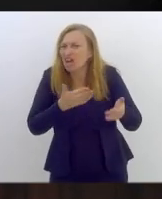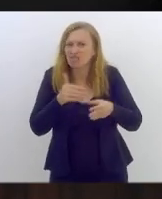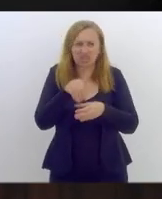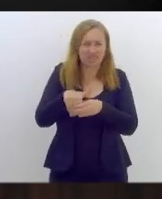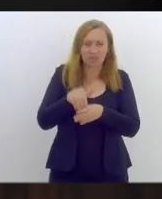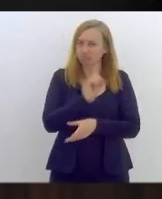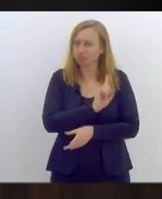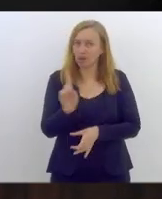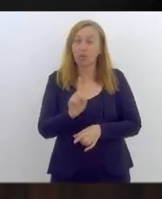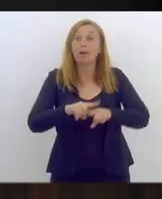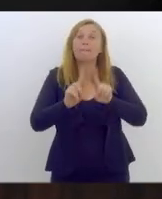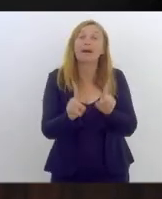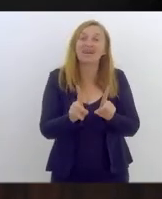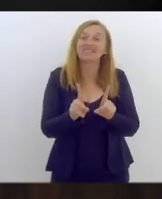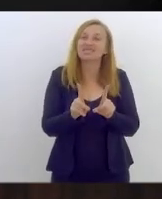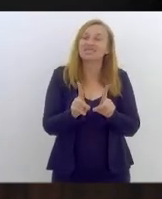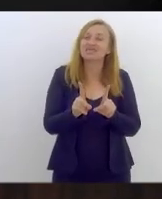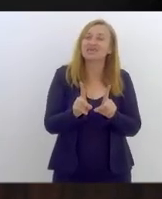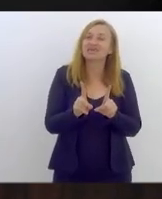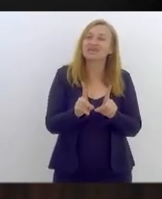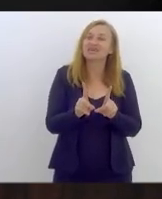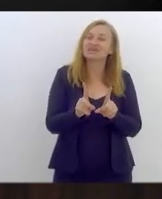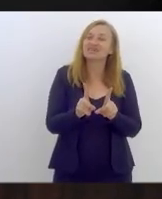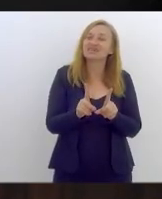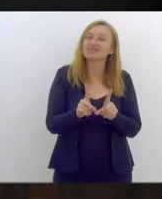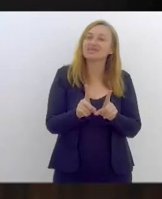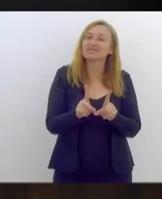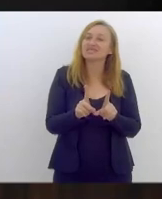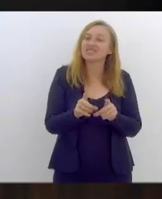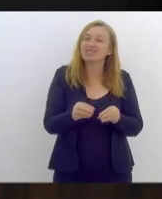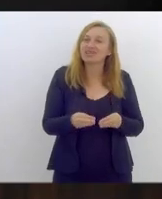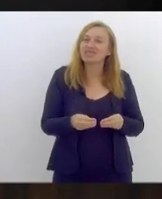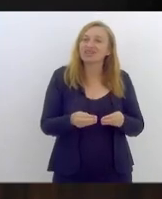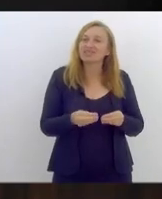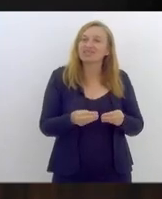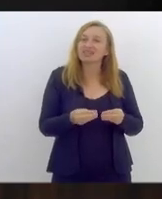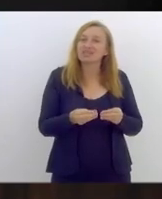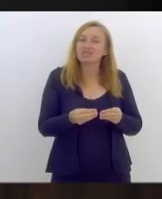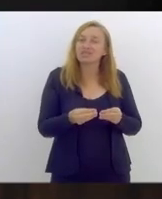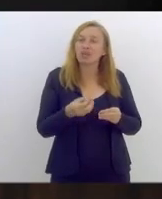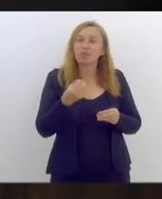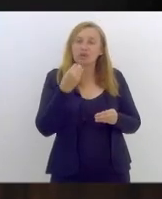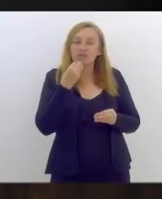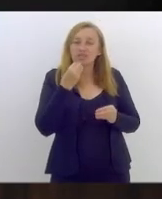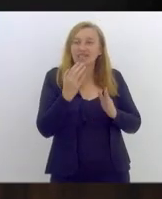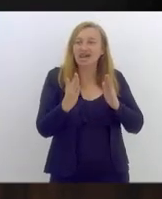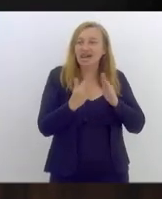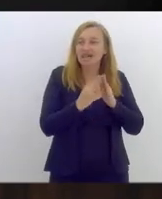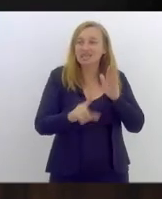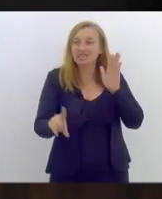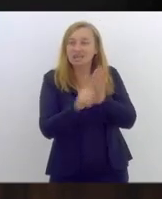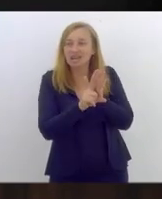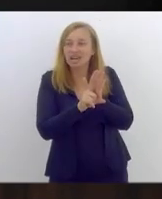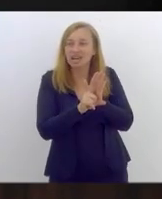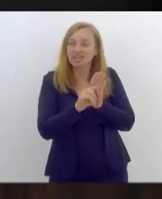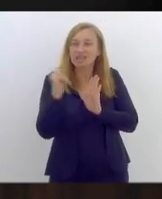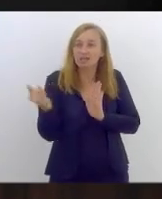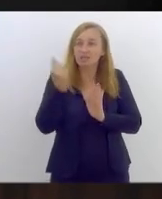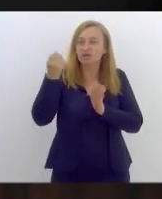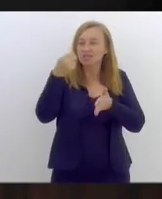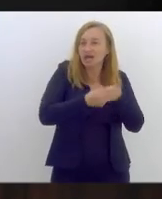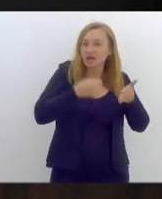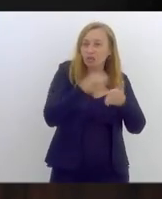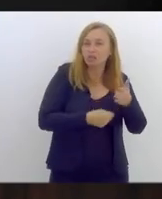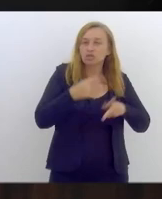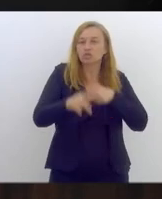votação, mas ela dá a essas casas legislativas o tom importante da luta do nosso